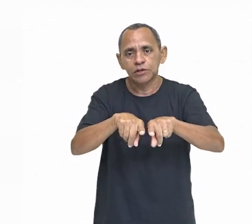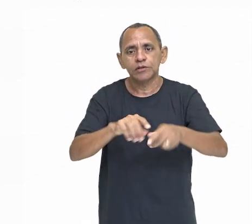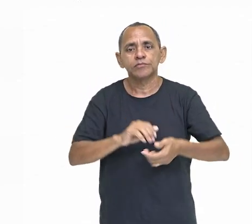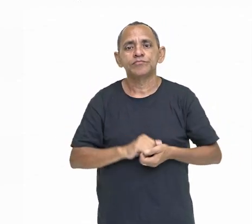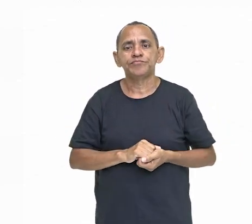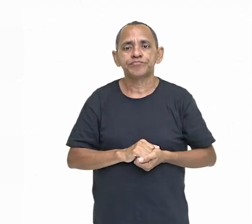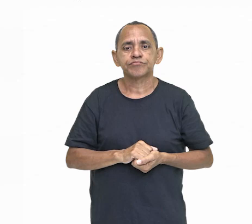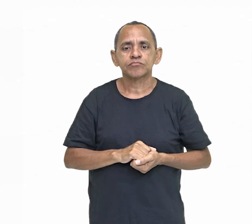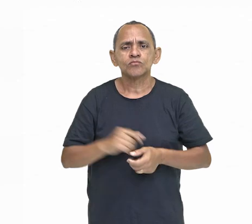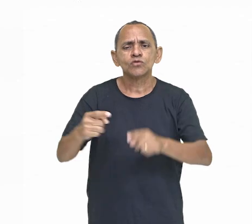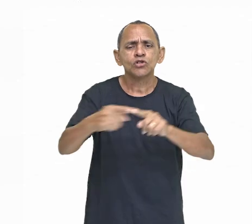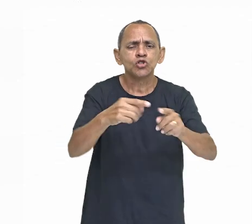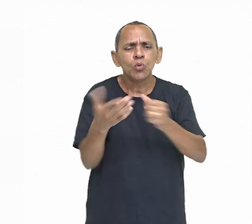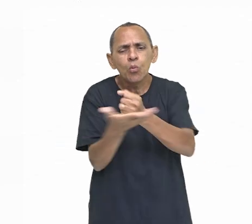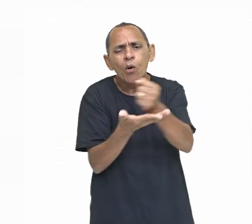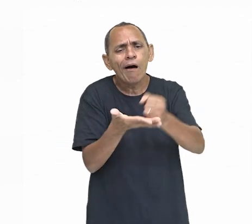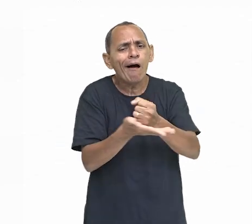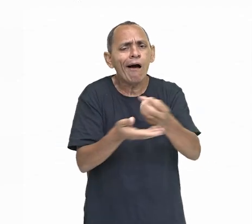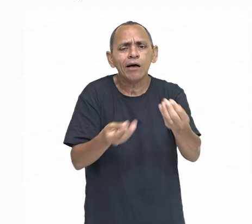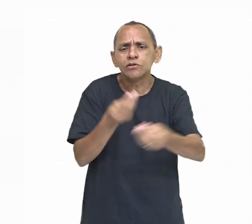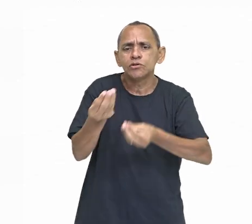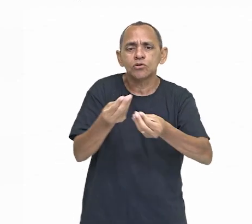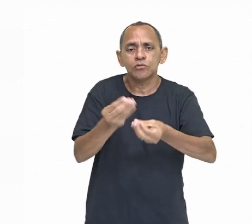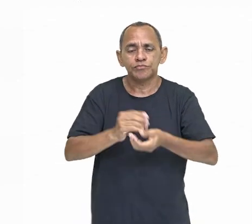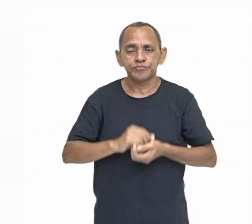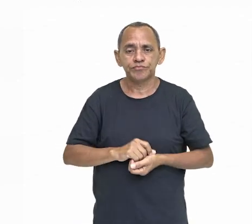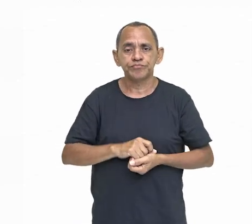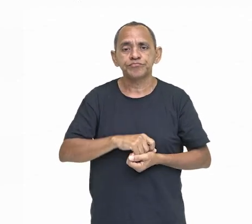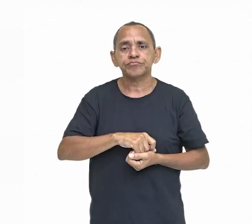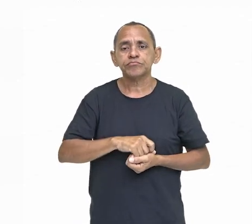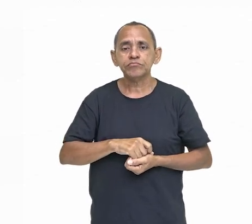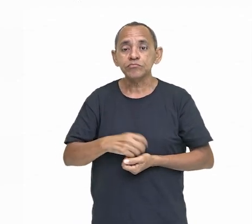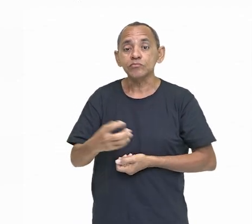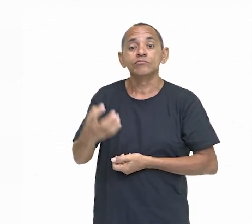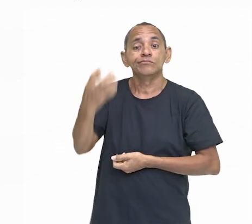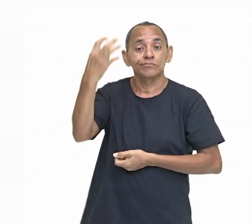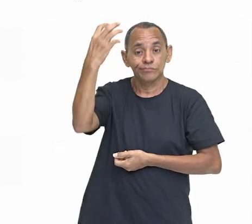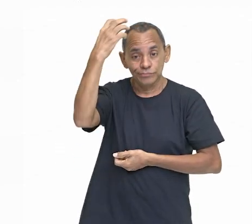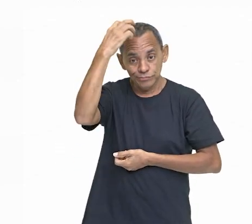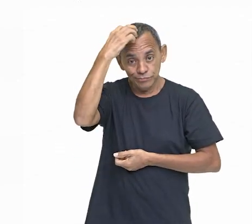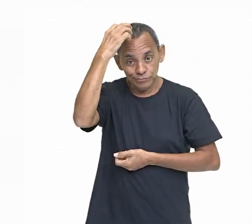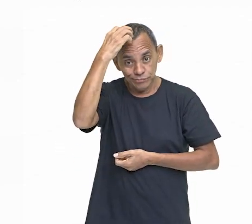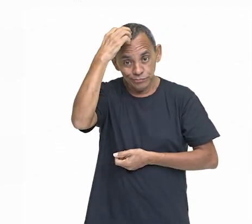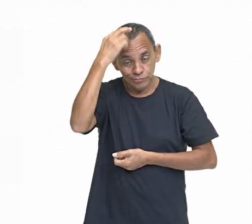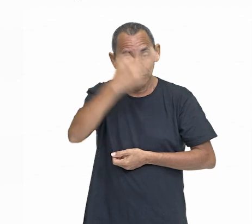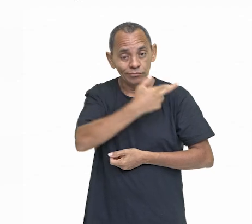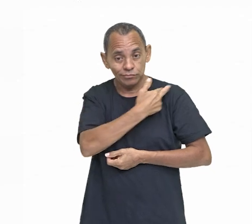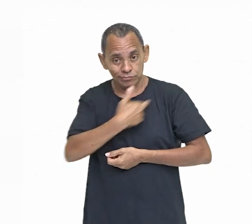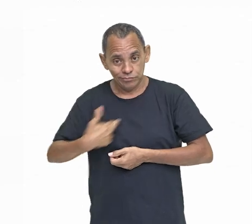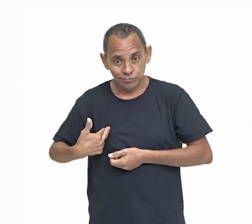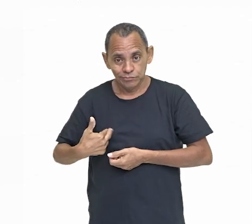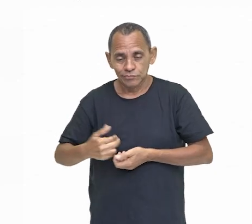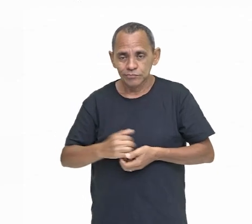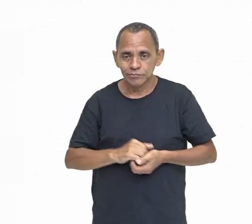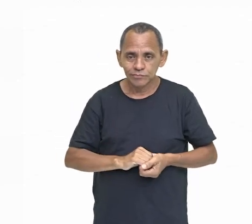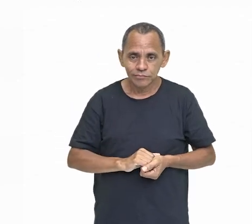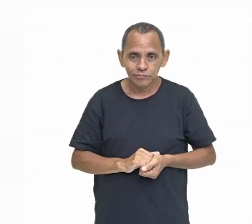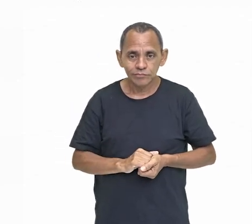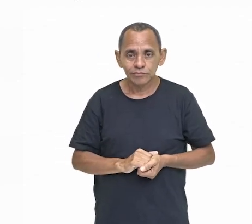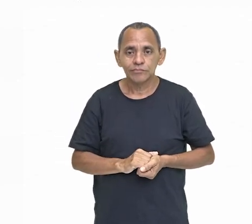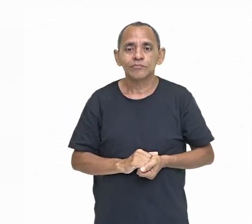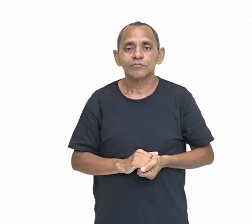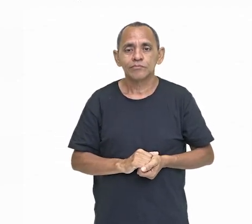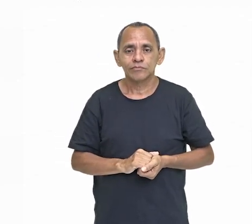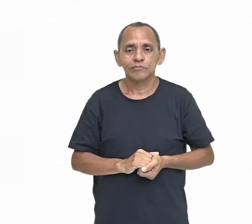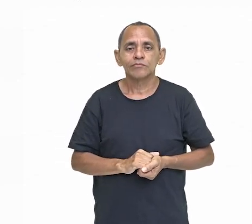As formas básicas de governo são a monarquia e a república. Né? Então, as formas